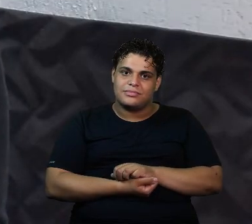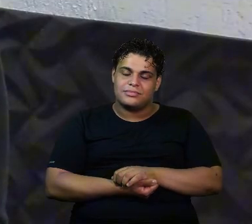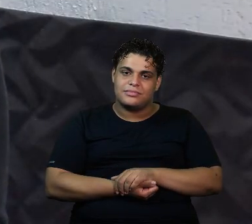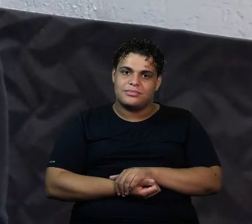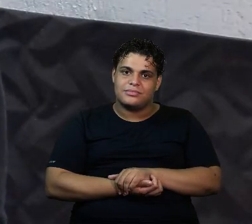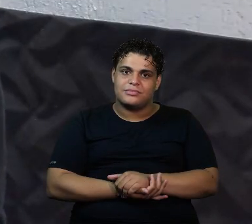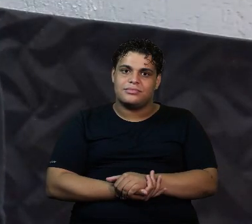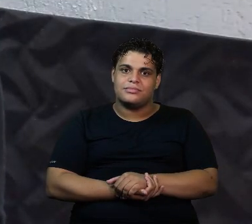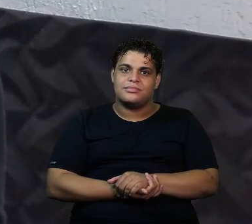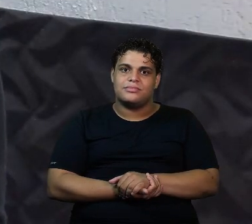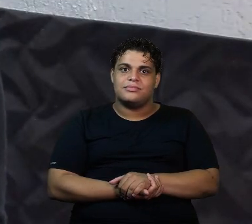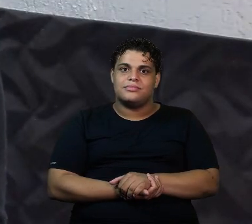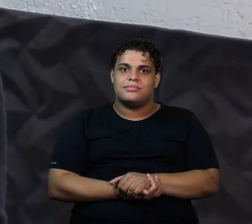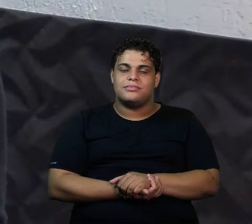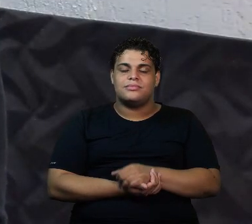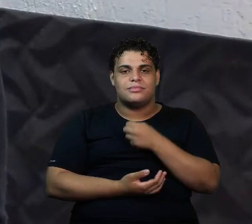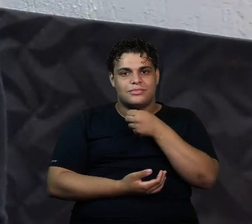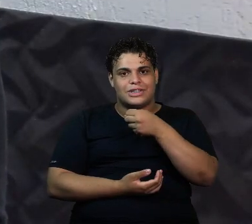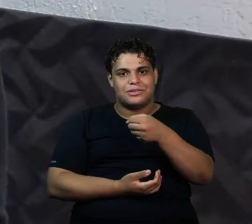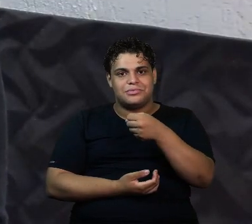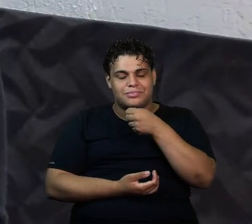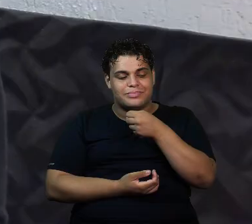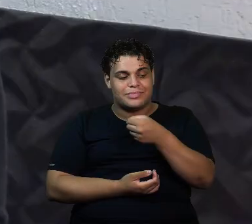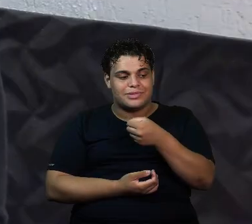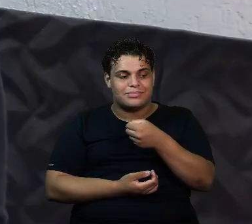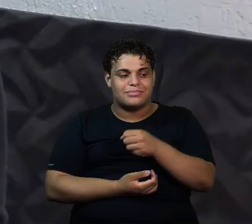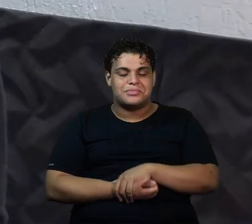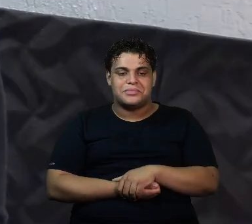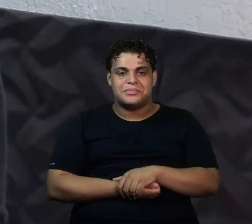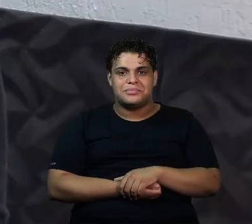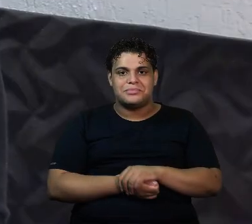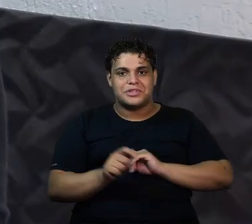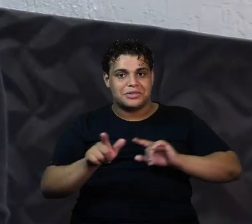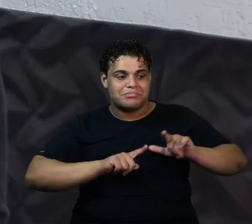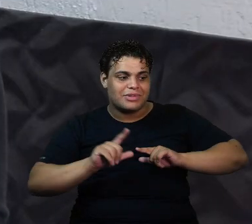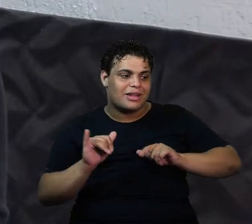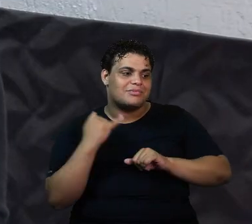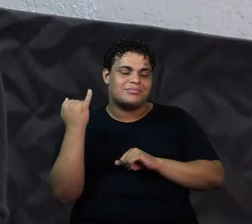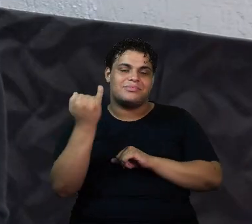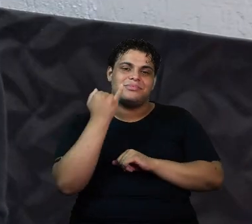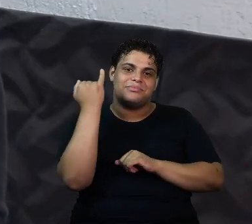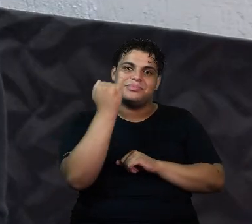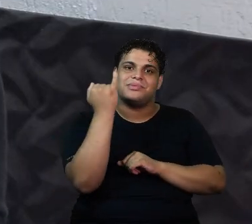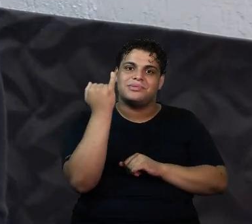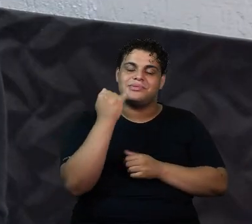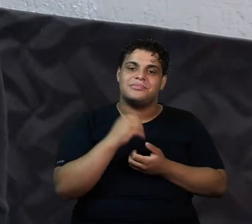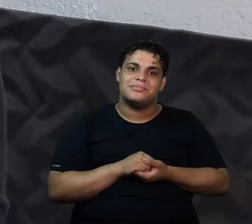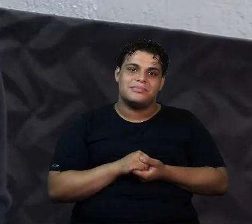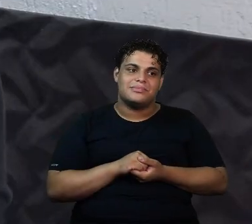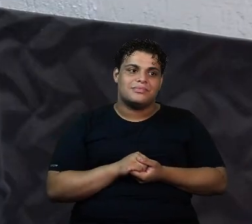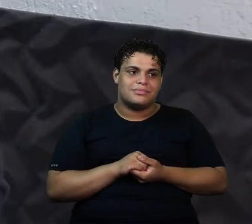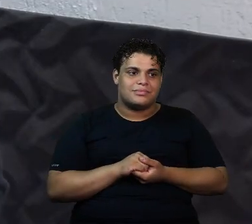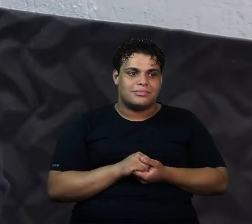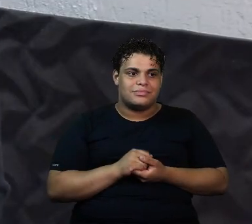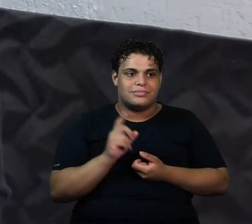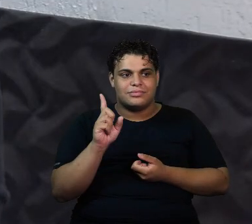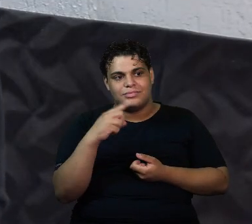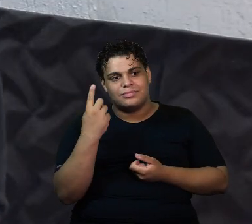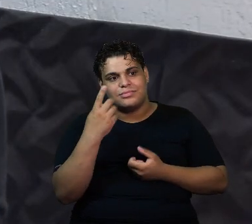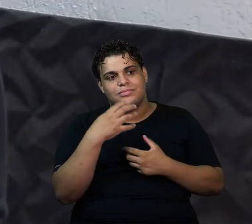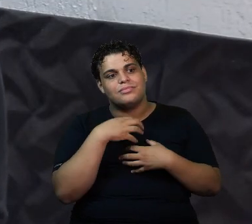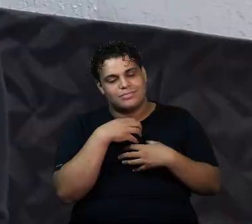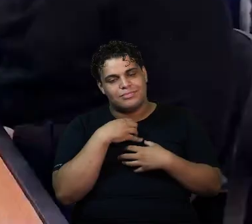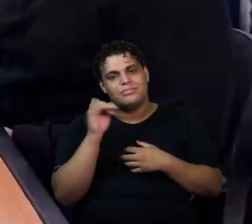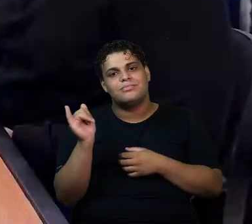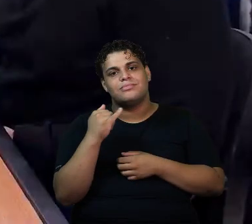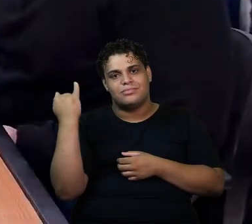Toquinho entrevistando o Capitão Mergulho e tudo mais. Então, esse trabalho é muito importante. Então, a gente sente na pele, né, a